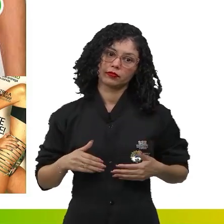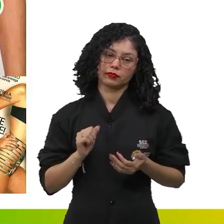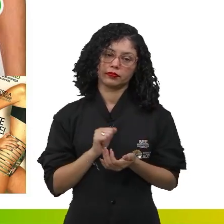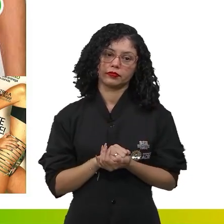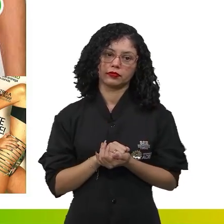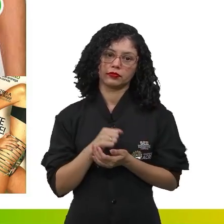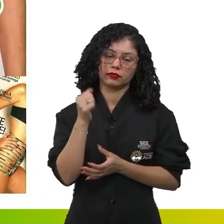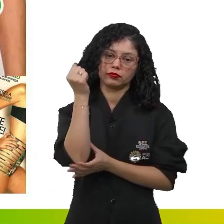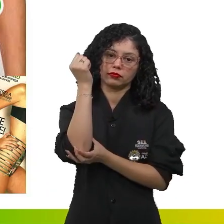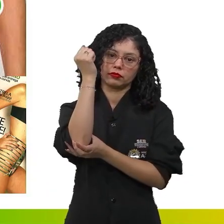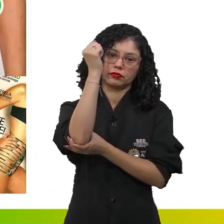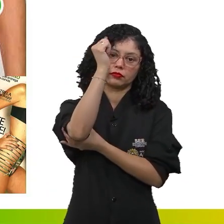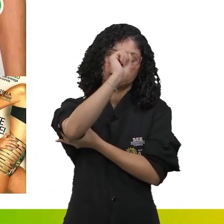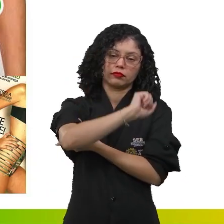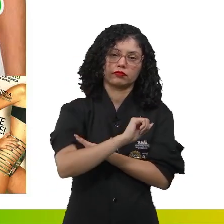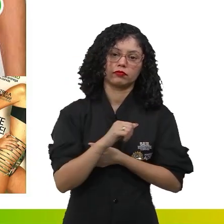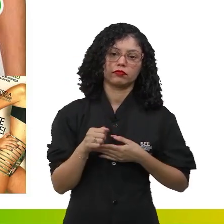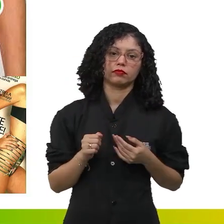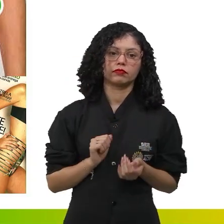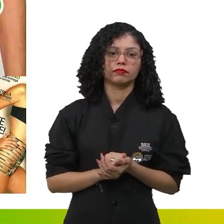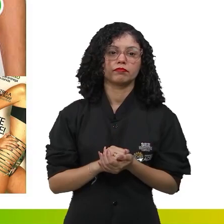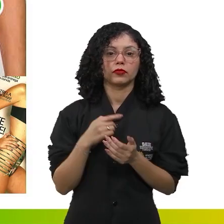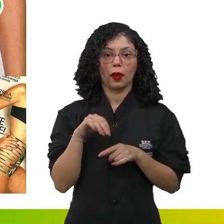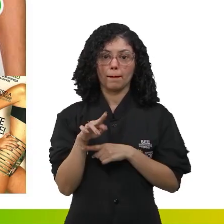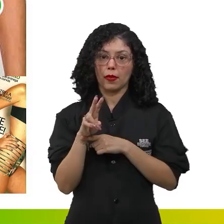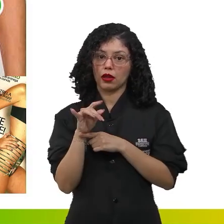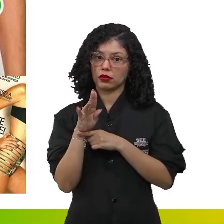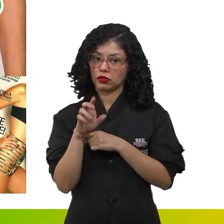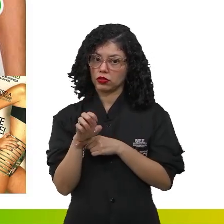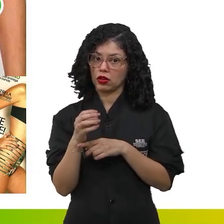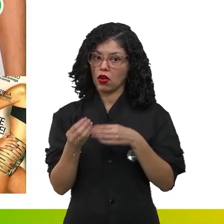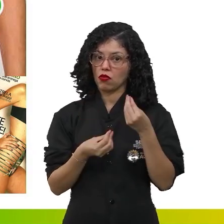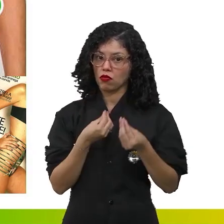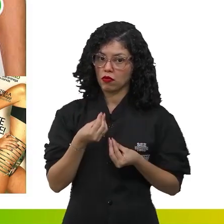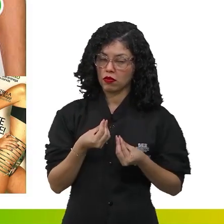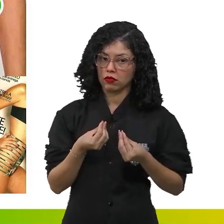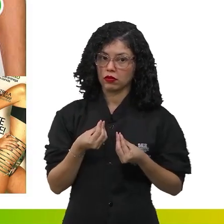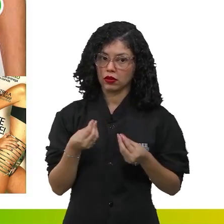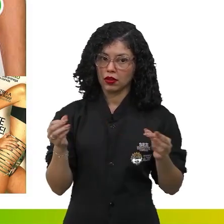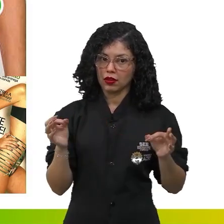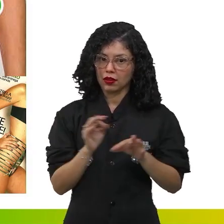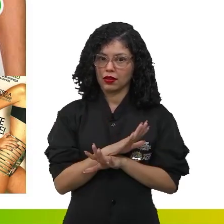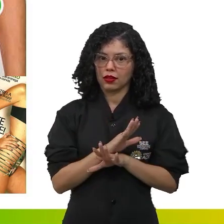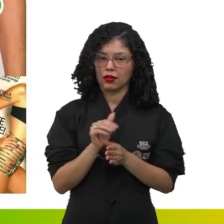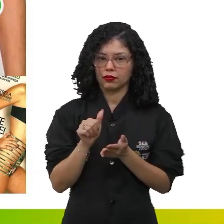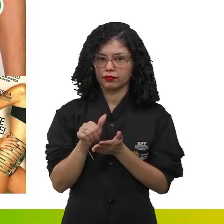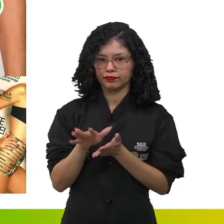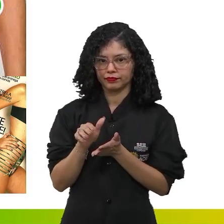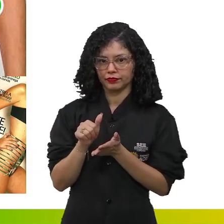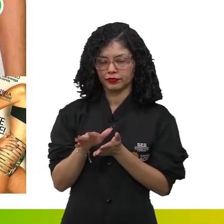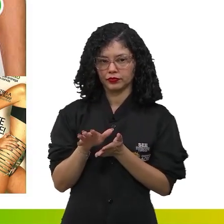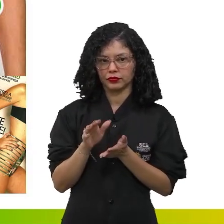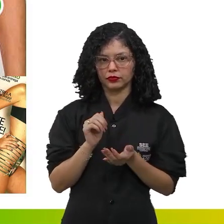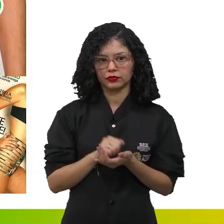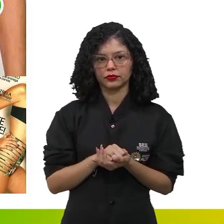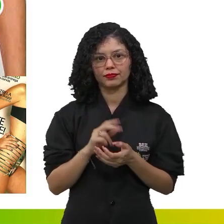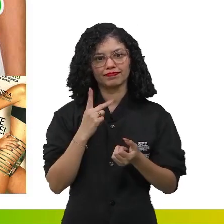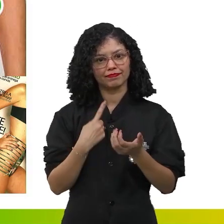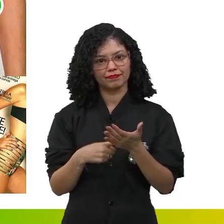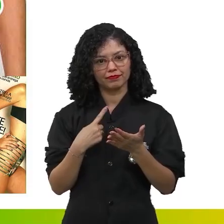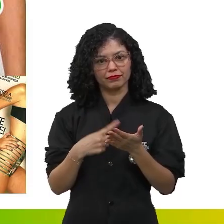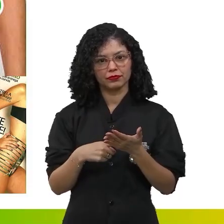é utilizado como instrumento de marketing, quando ele acaba sendo descartado por ser